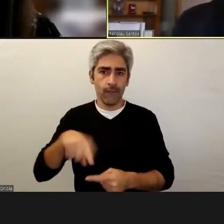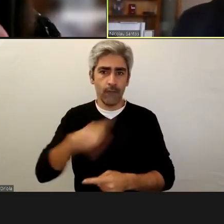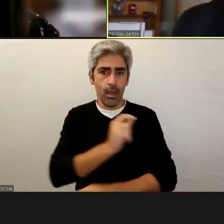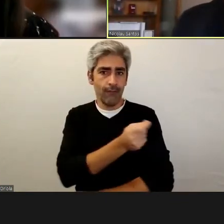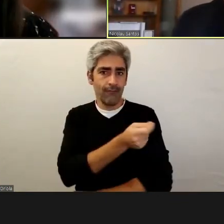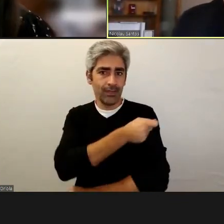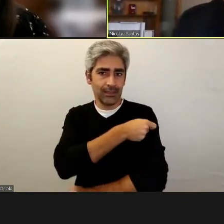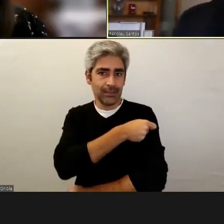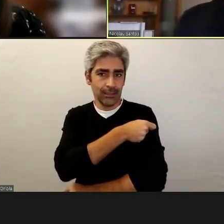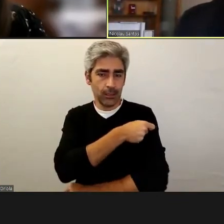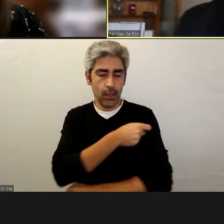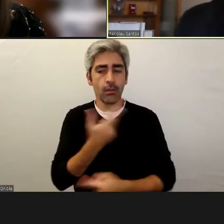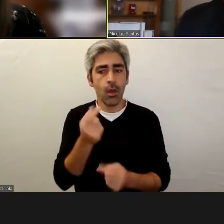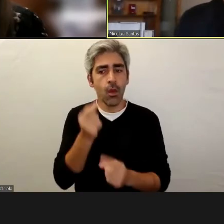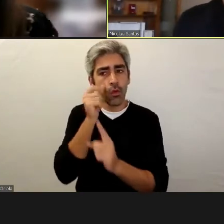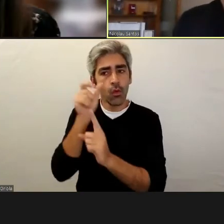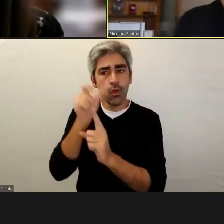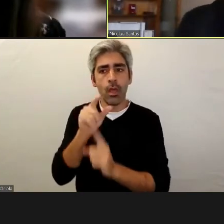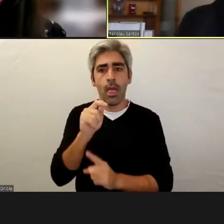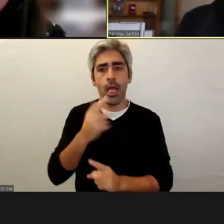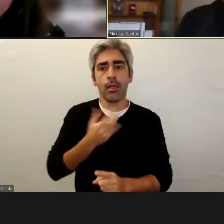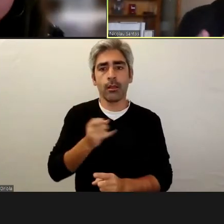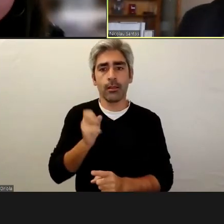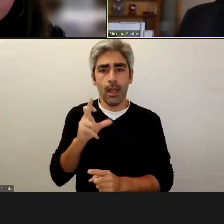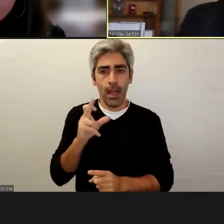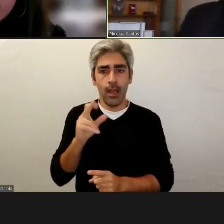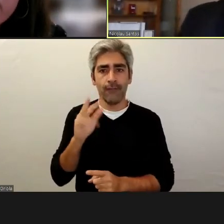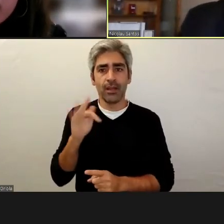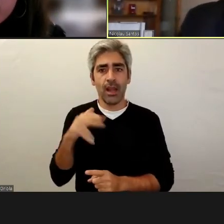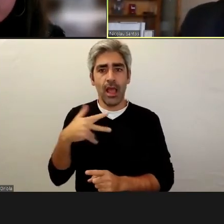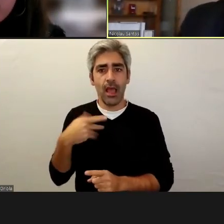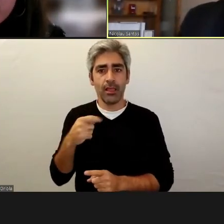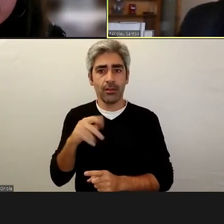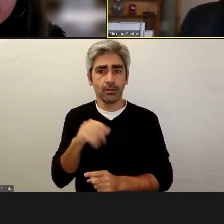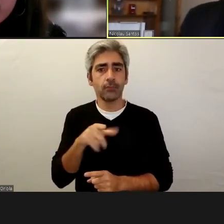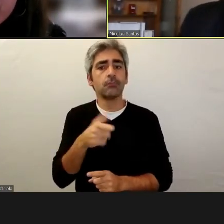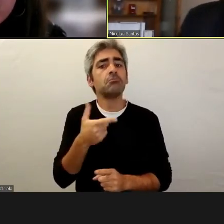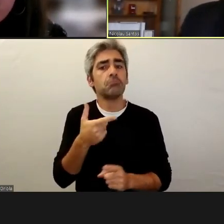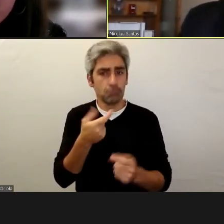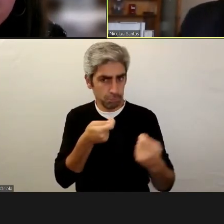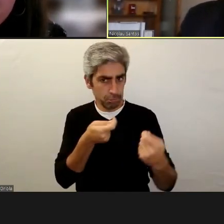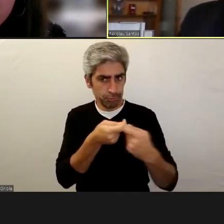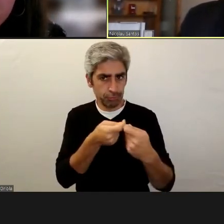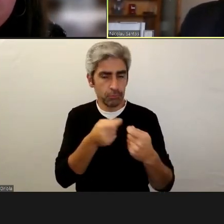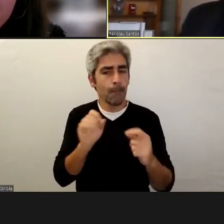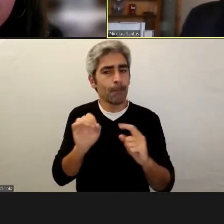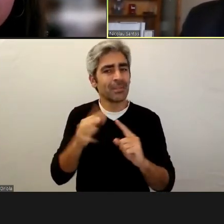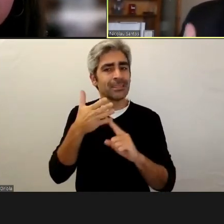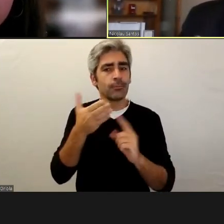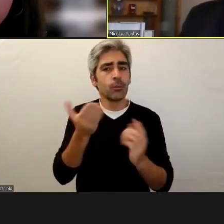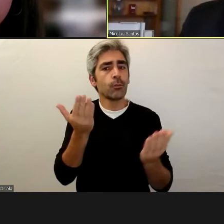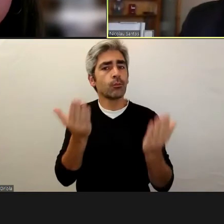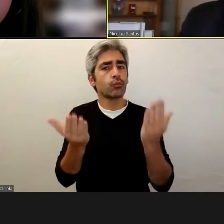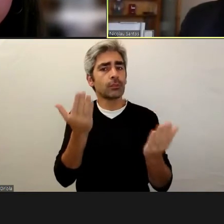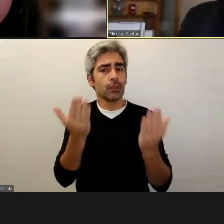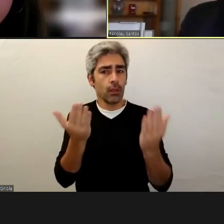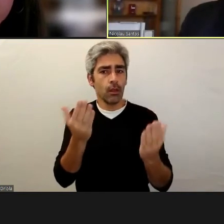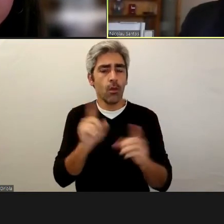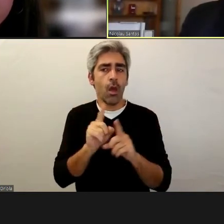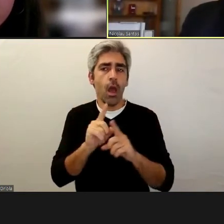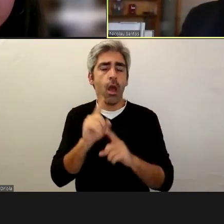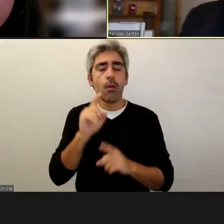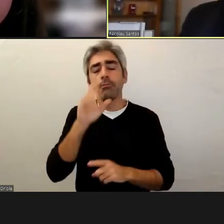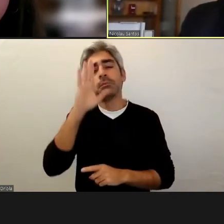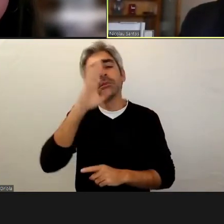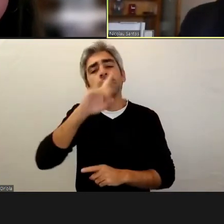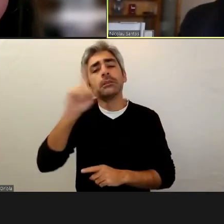Edgar Fernandes pergunta é se será compatível com o princípio da proporcionalidade uma eventual imposição da